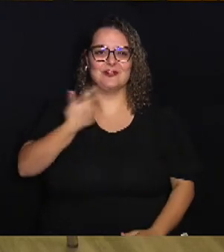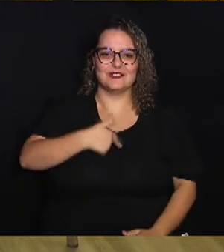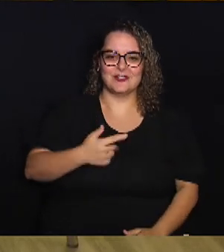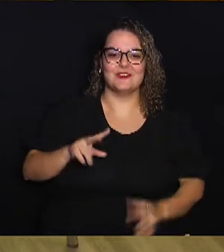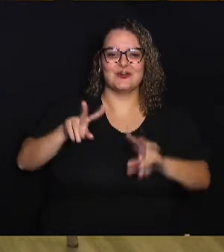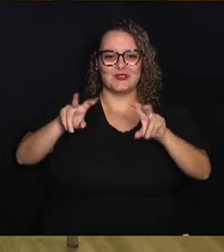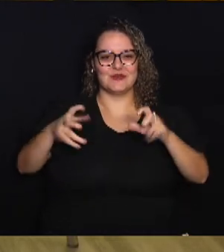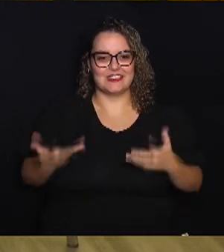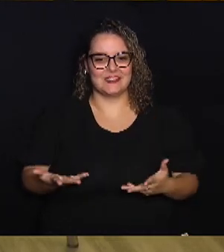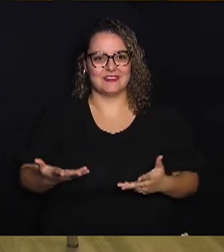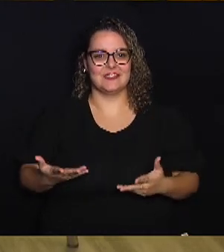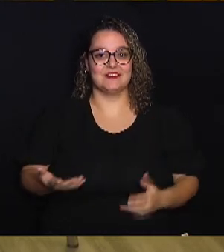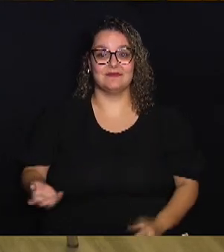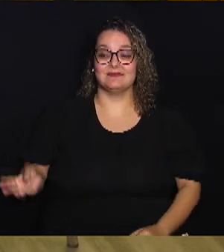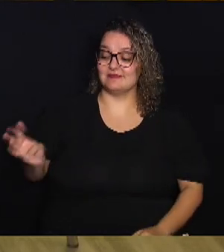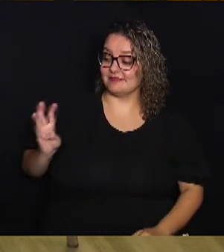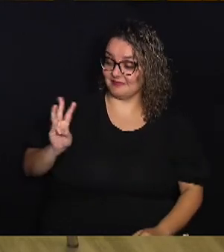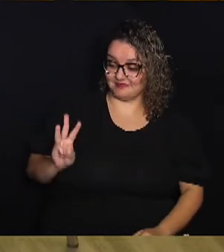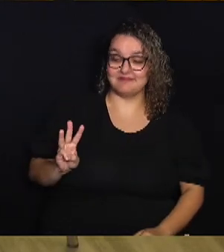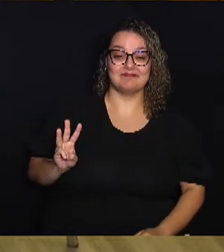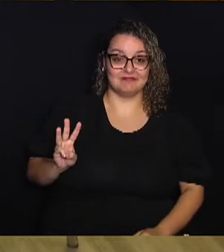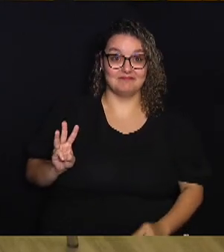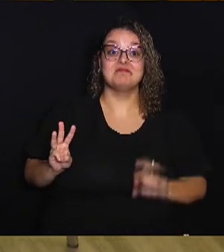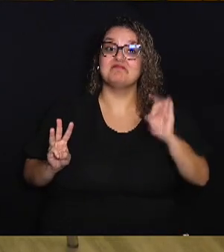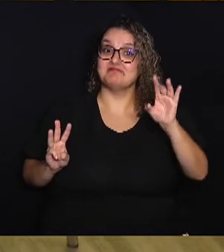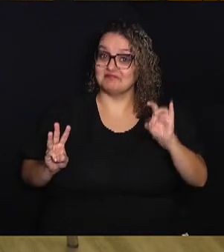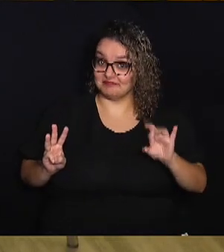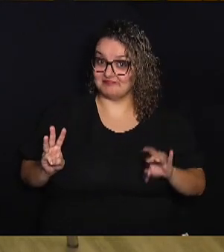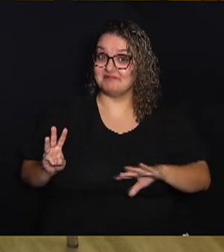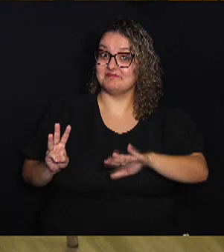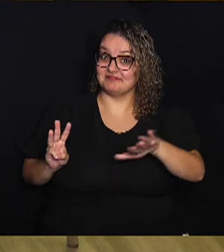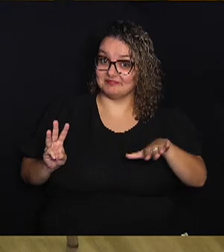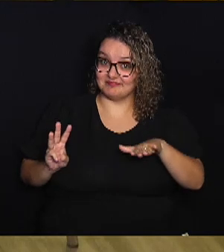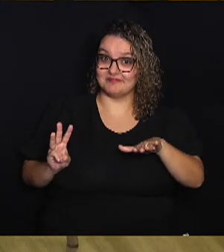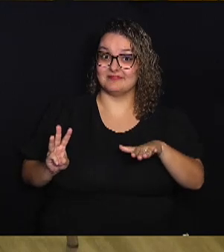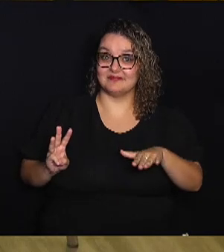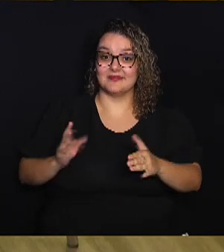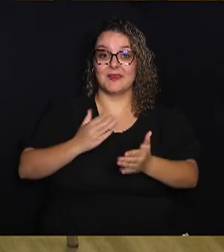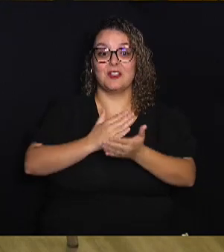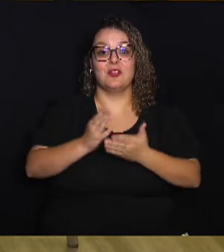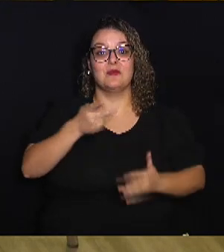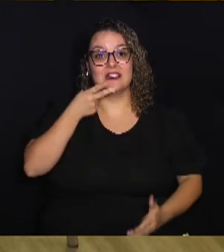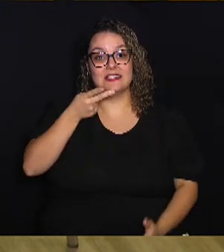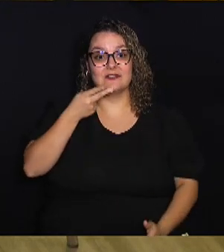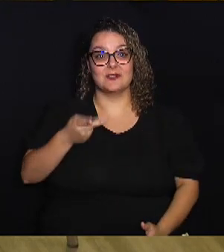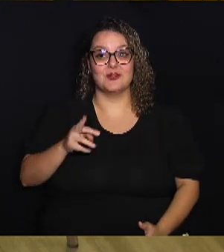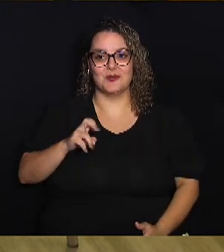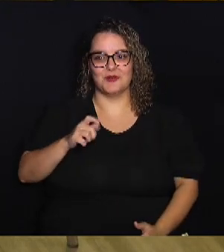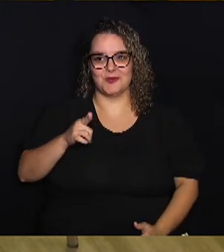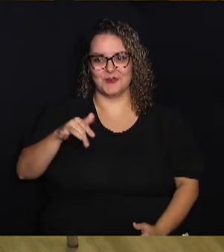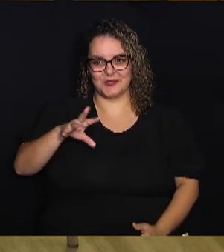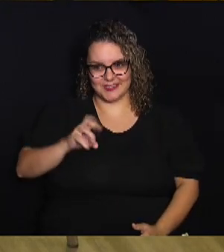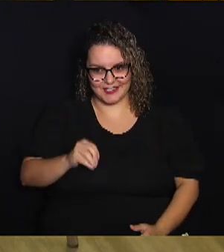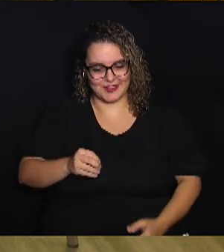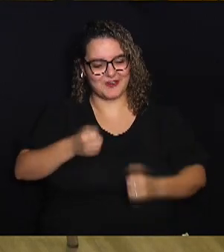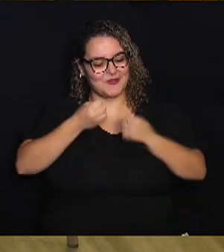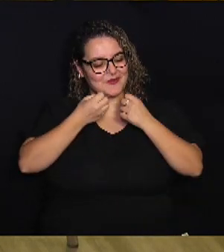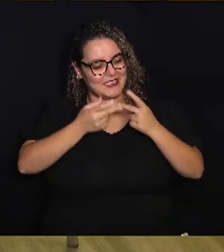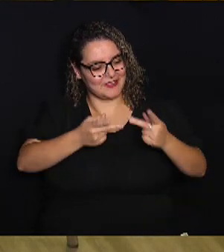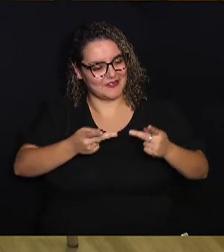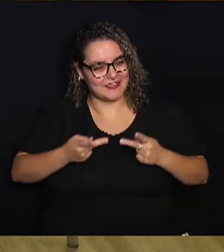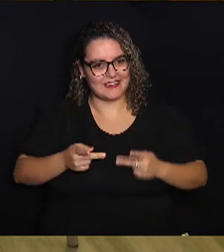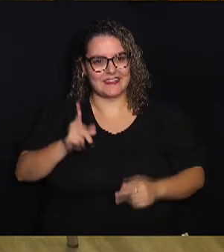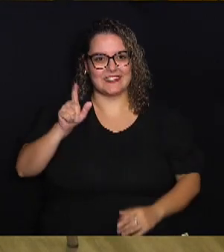este tema, nós trouxemos aqui 3 especialistas. A gente começa falando do Rodrigo Fagundes, seja bem-vindo, que